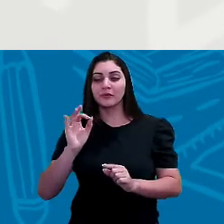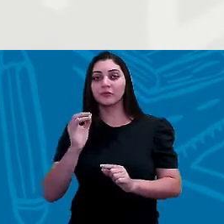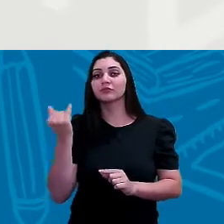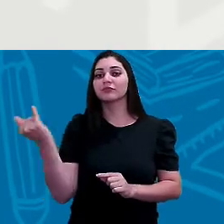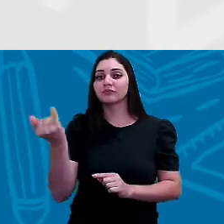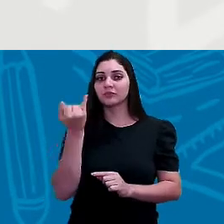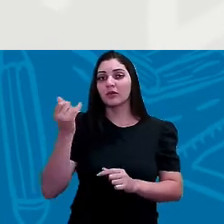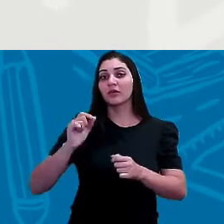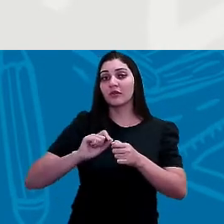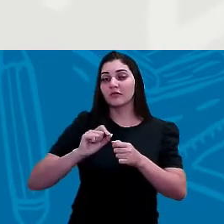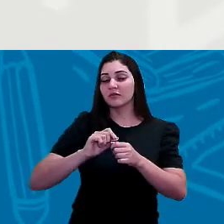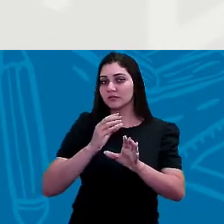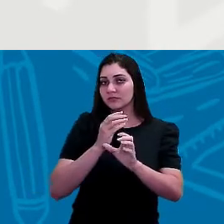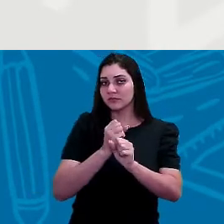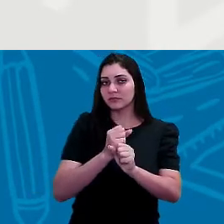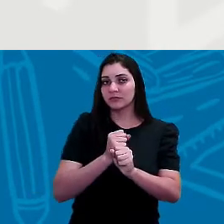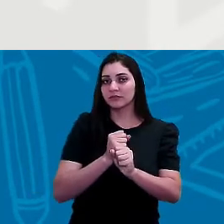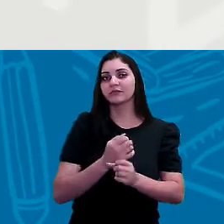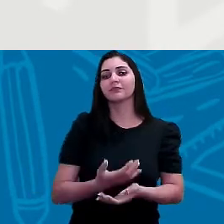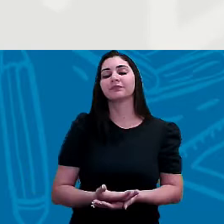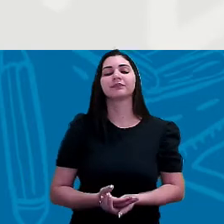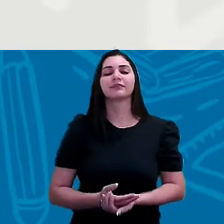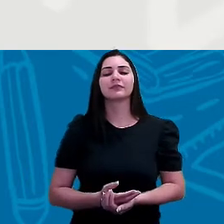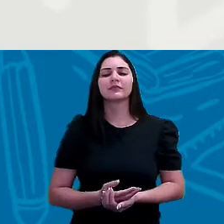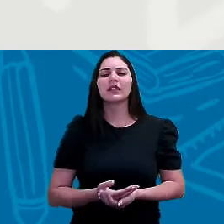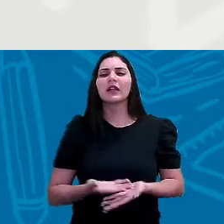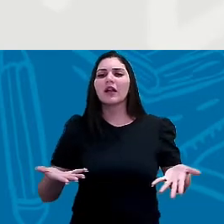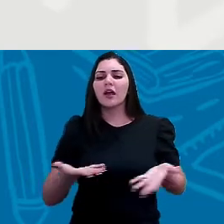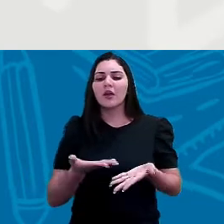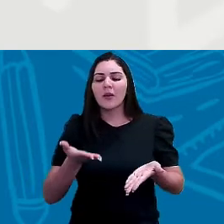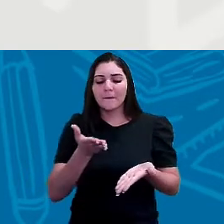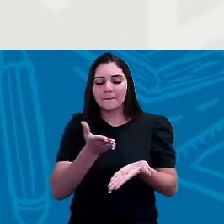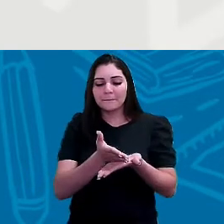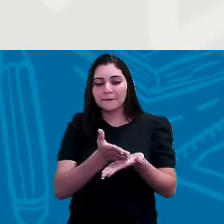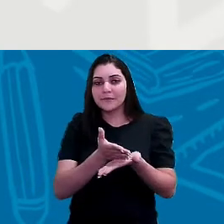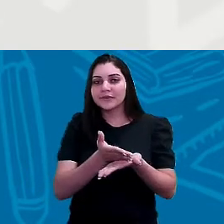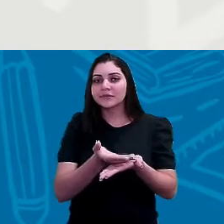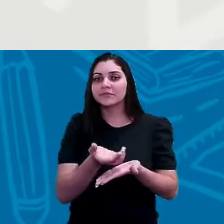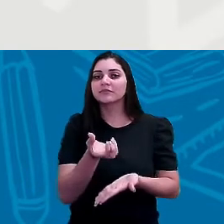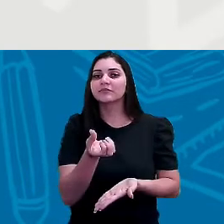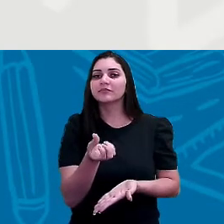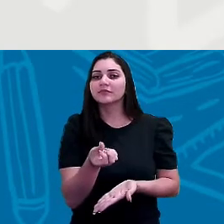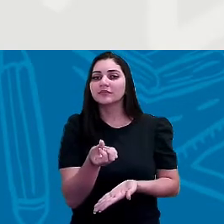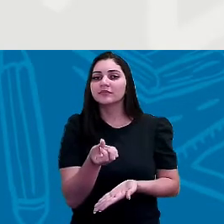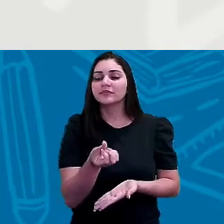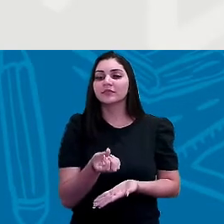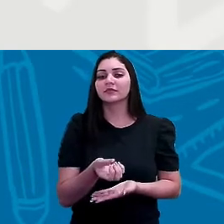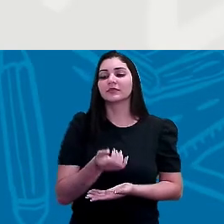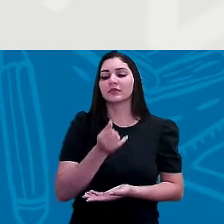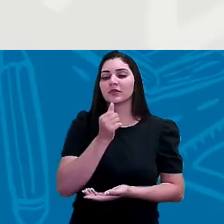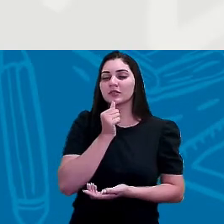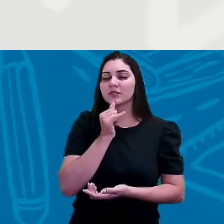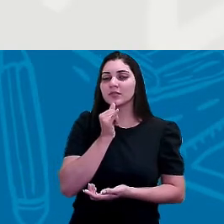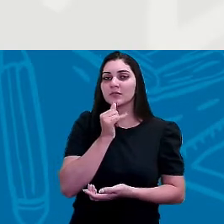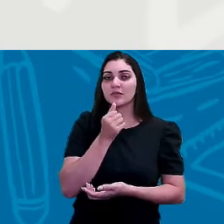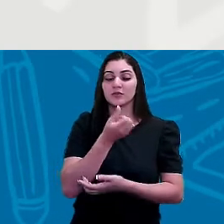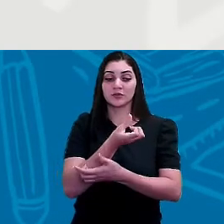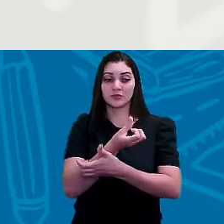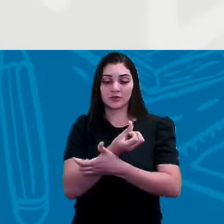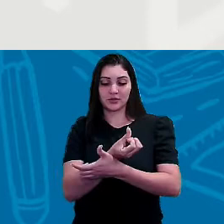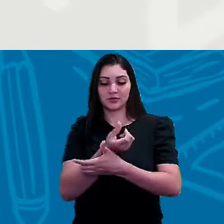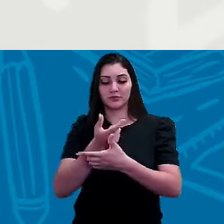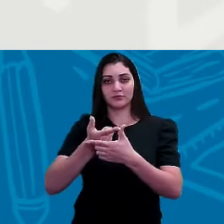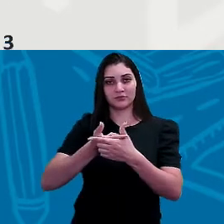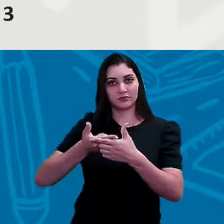cálculo. E a metade de 6, tá? Então, olha, 6 dividido por 2 vai